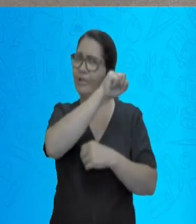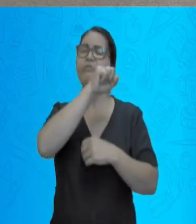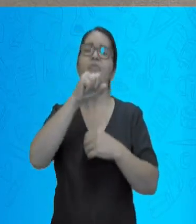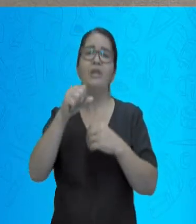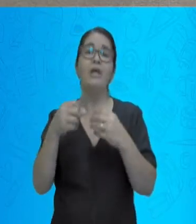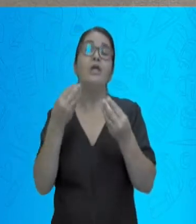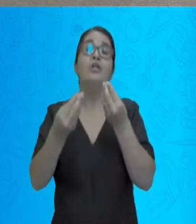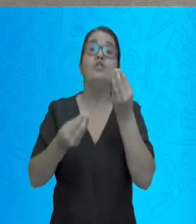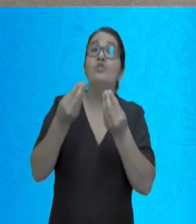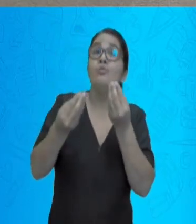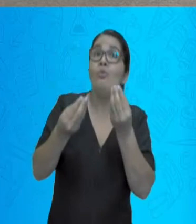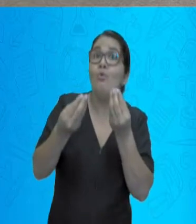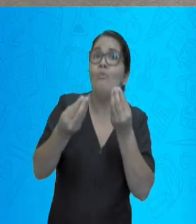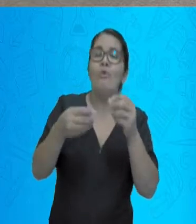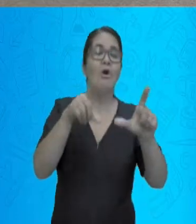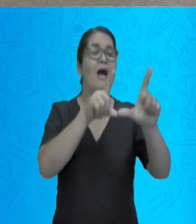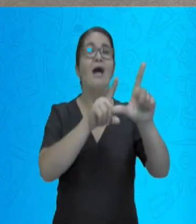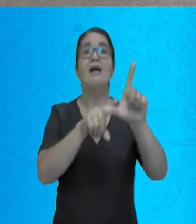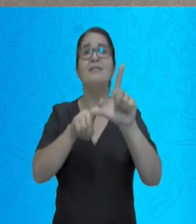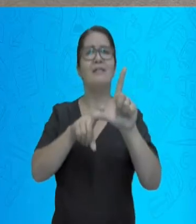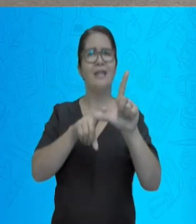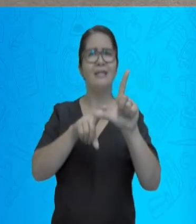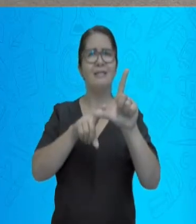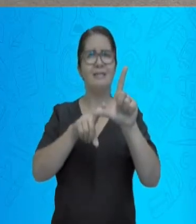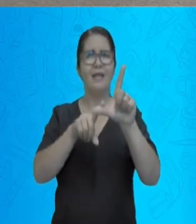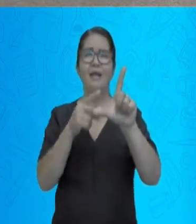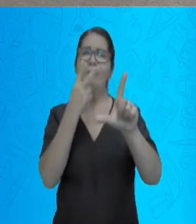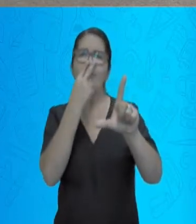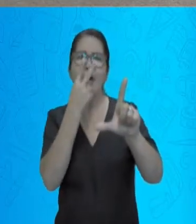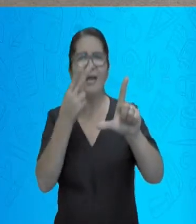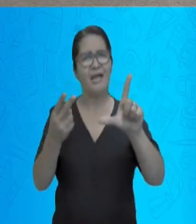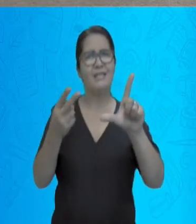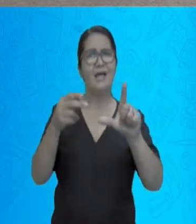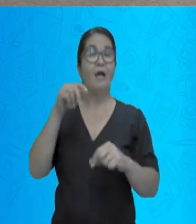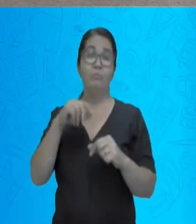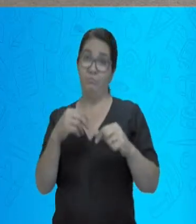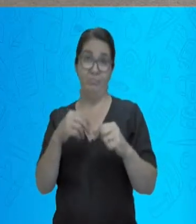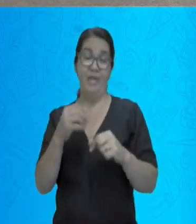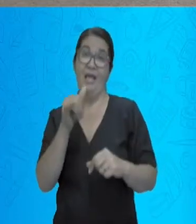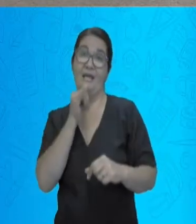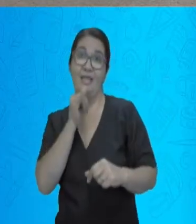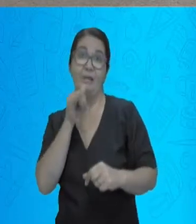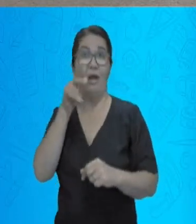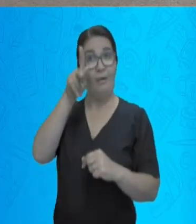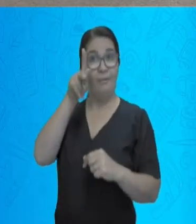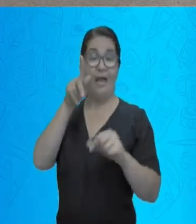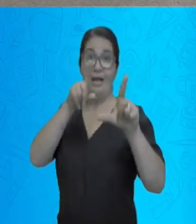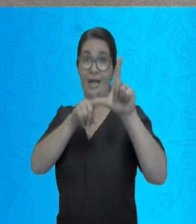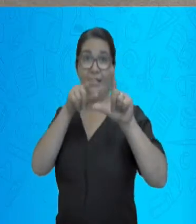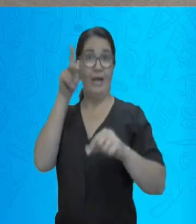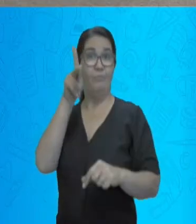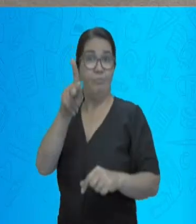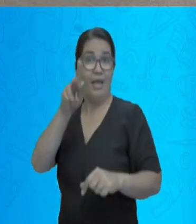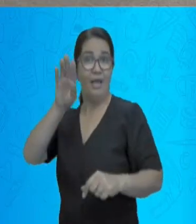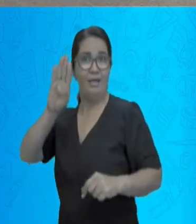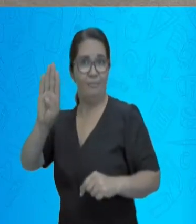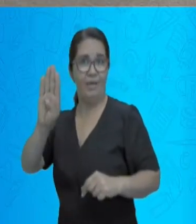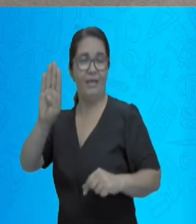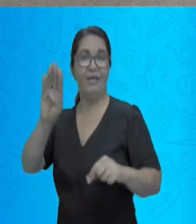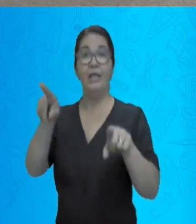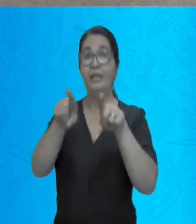bem parecidas. O som é muito próximo. A letra P e B, a letra C e a